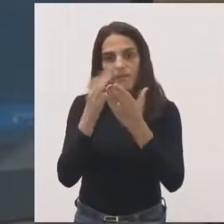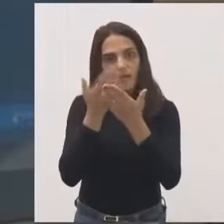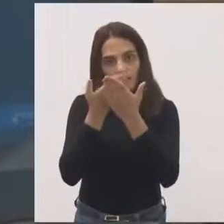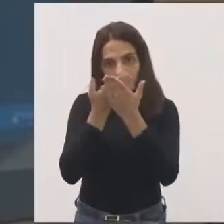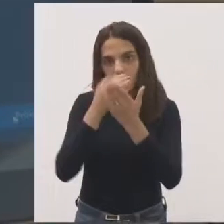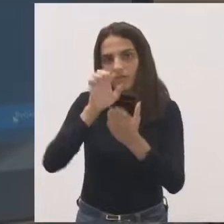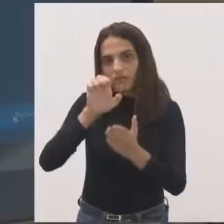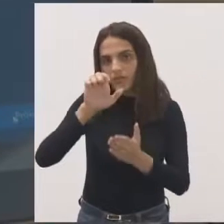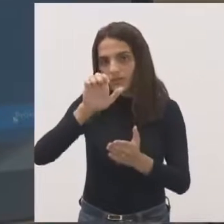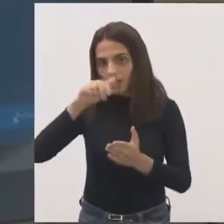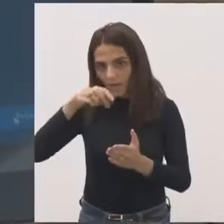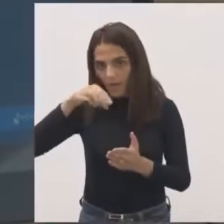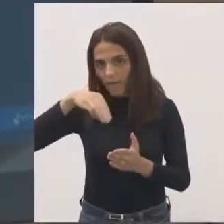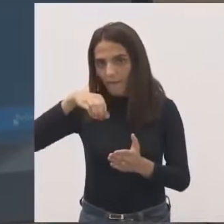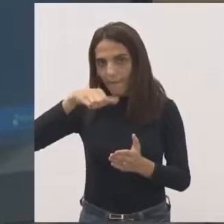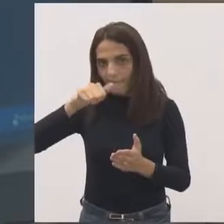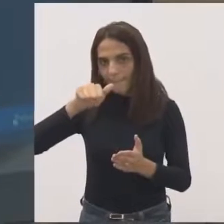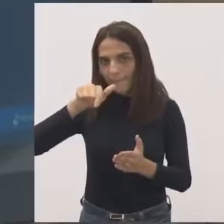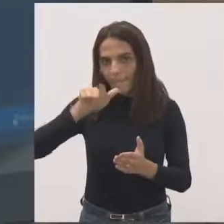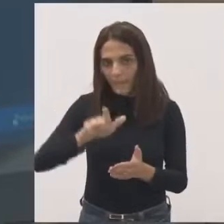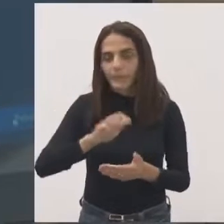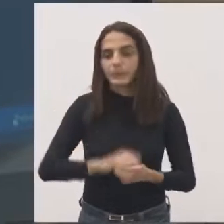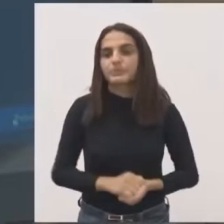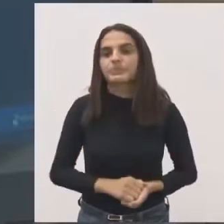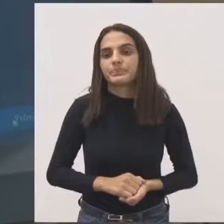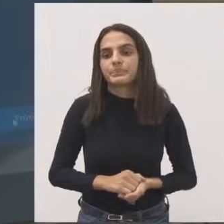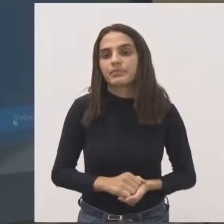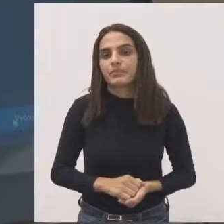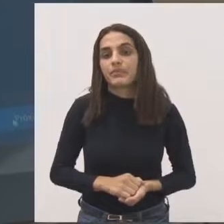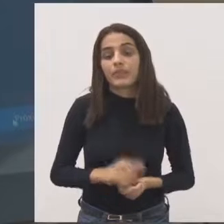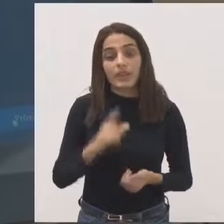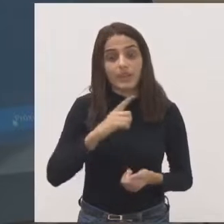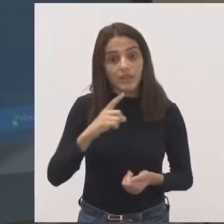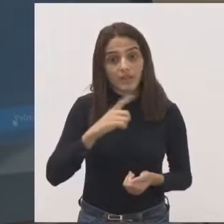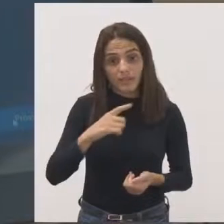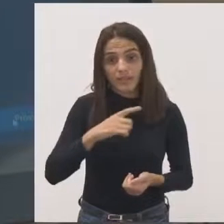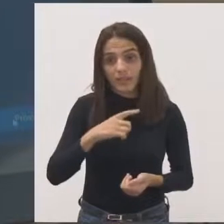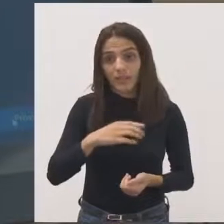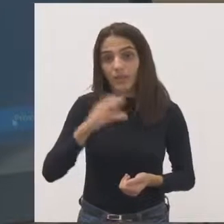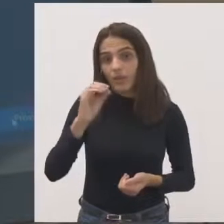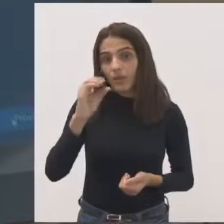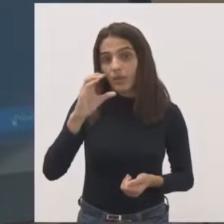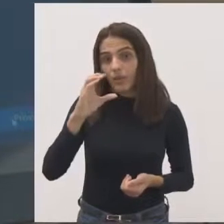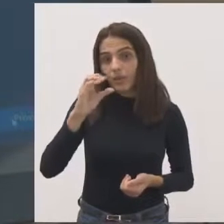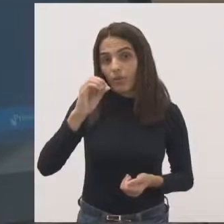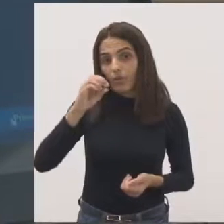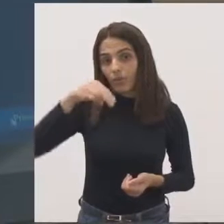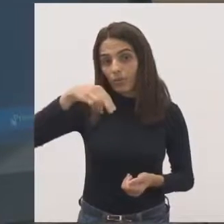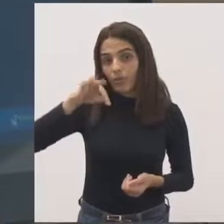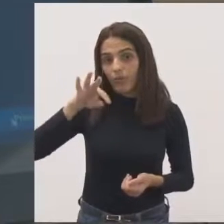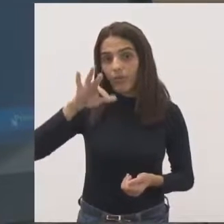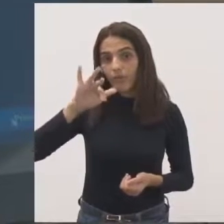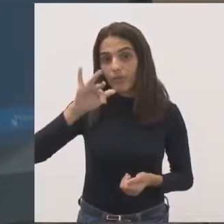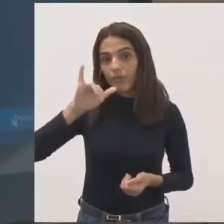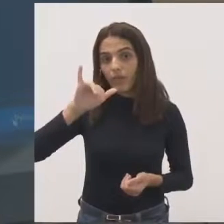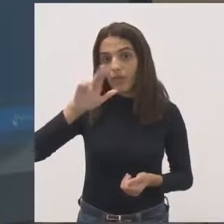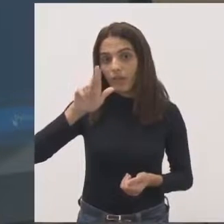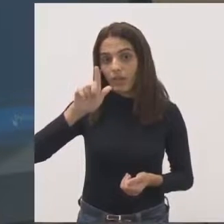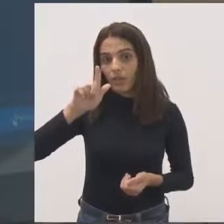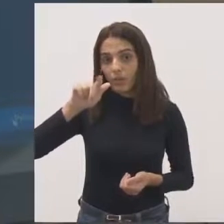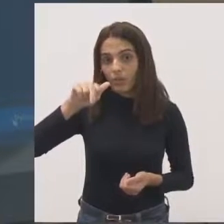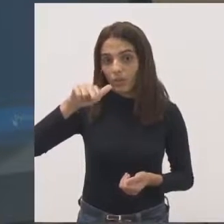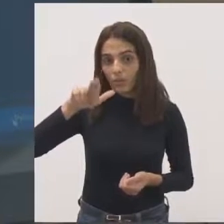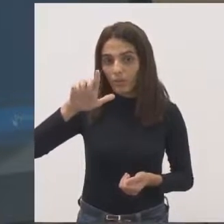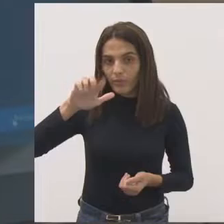acredito eu, né? Eu, da Centro-Sul, já passei todos os e-mails que tem que ser configurados aos computadores, tá bom? Então não é o e-mail